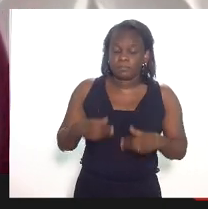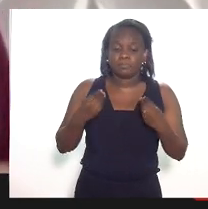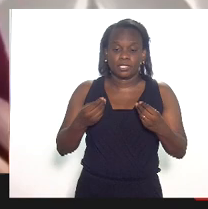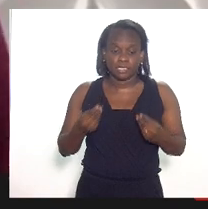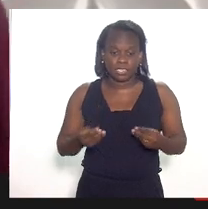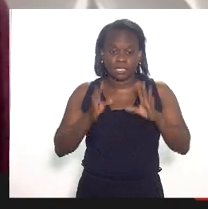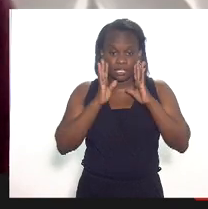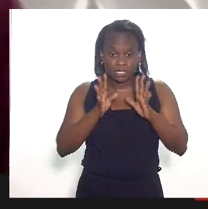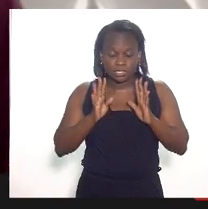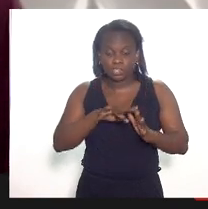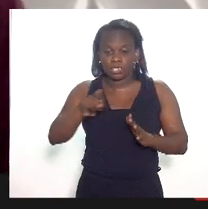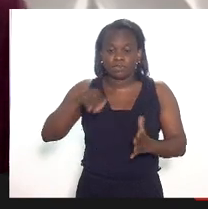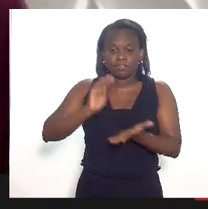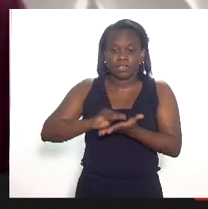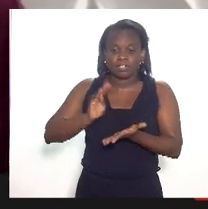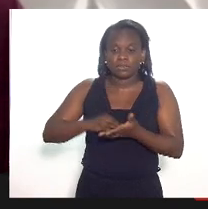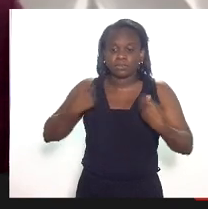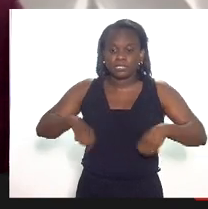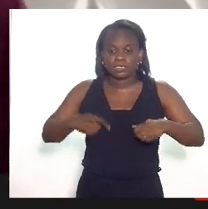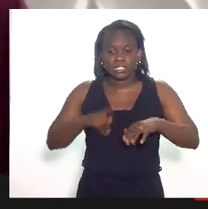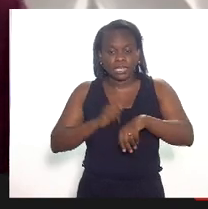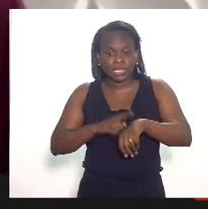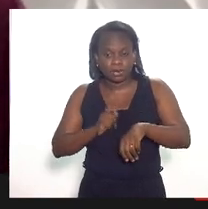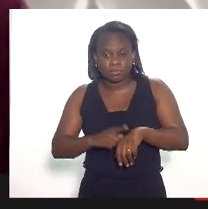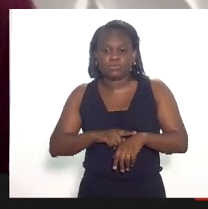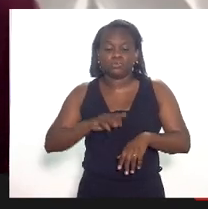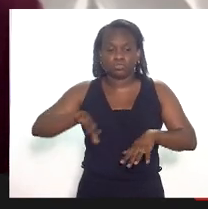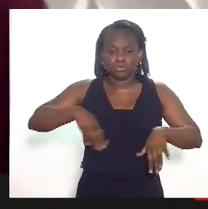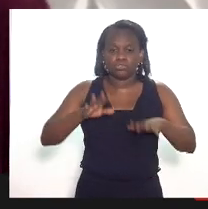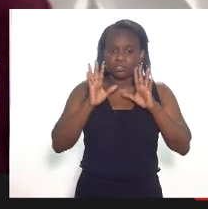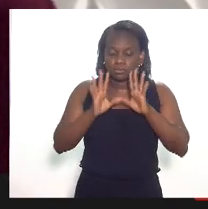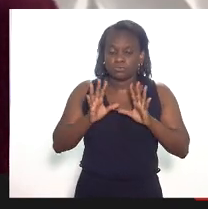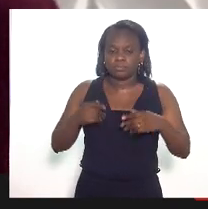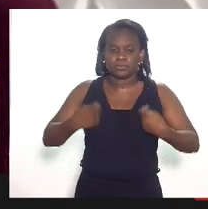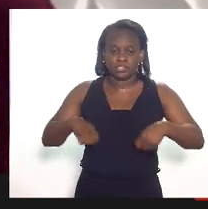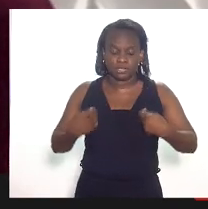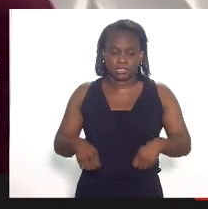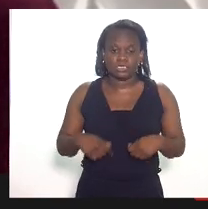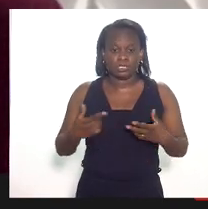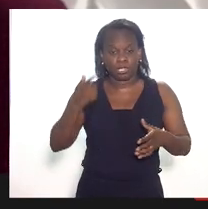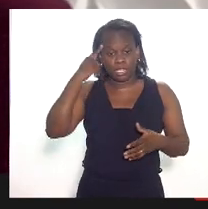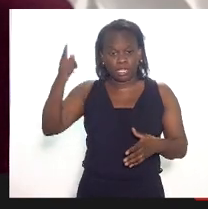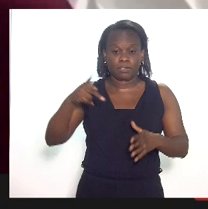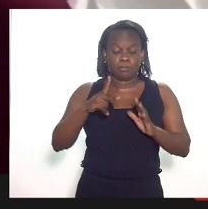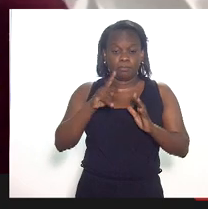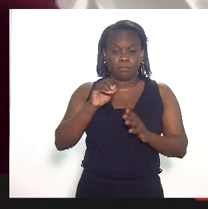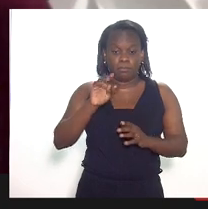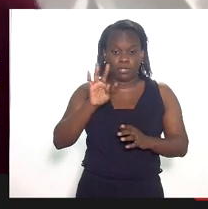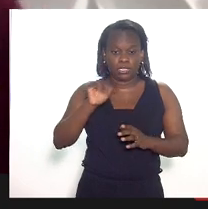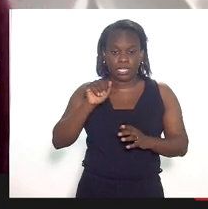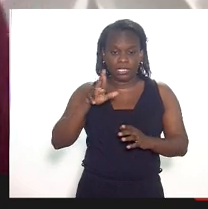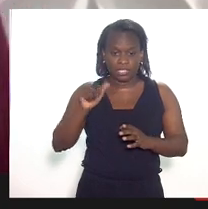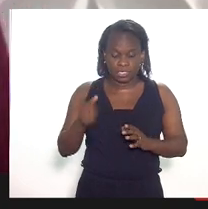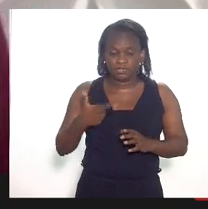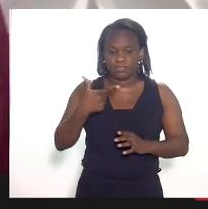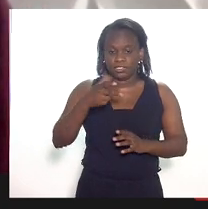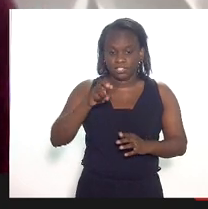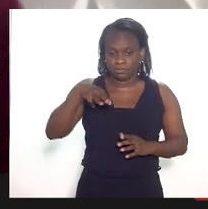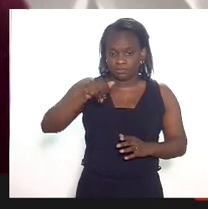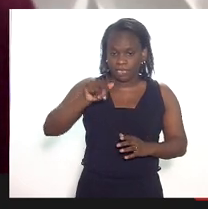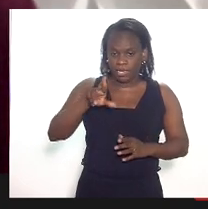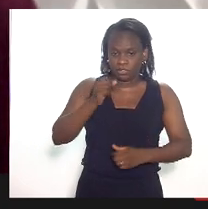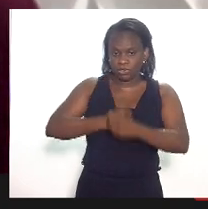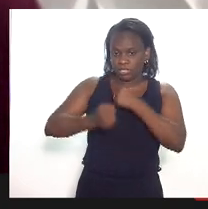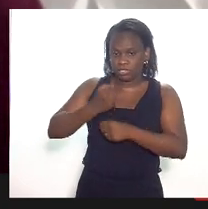atender a necessidade temporária de interesse público. É bom que se lembre que essa portaria é do dia 25 de maio